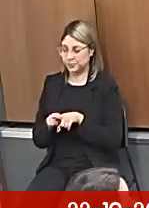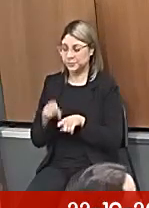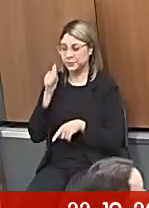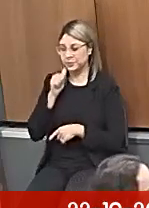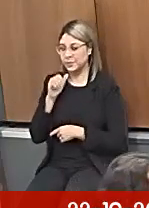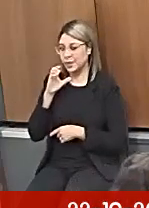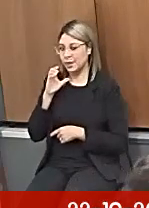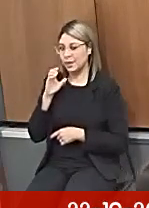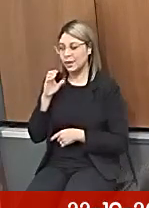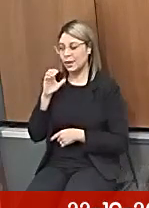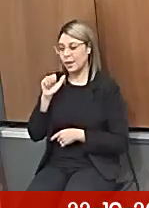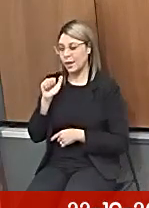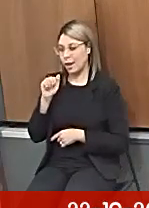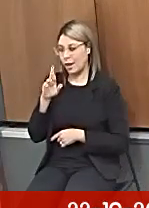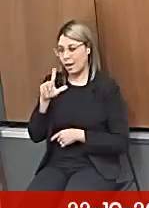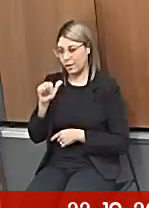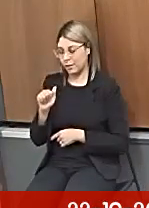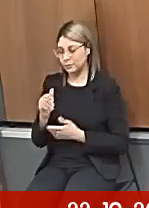Carla também.